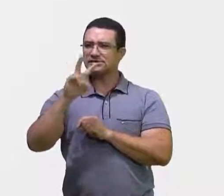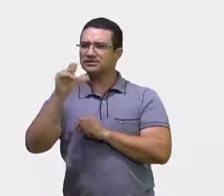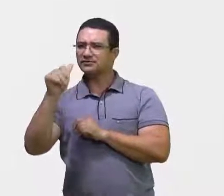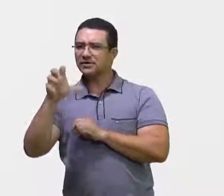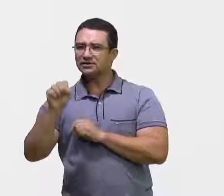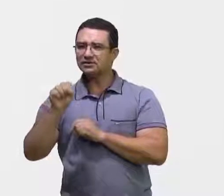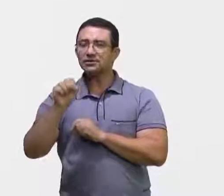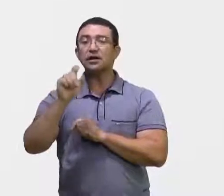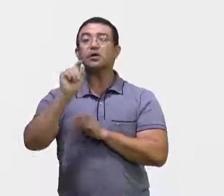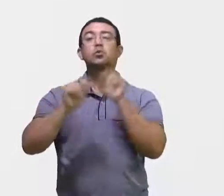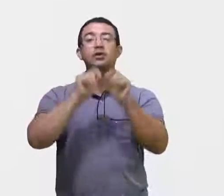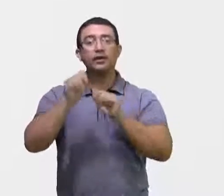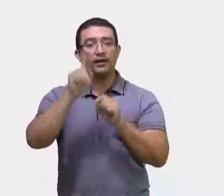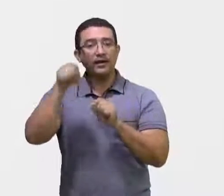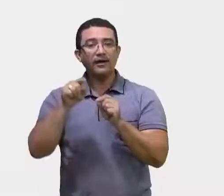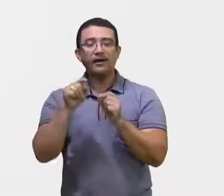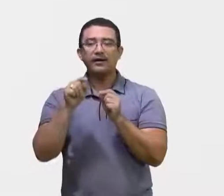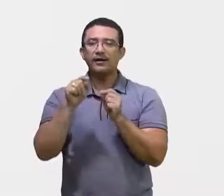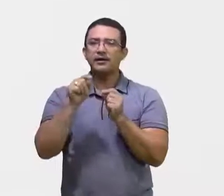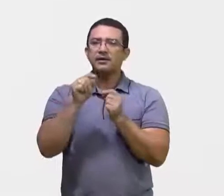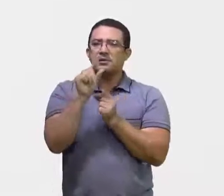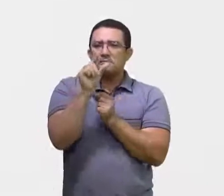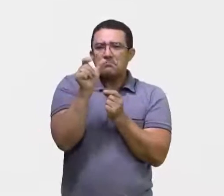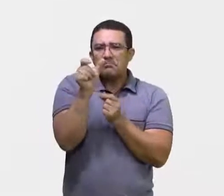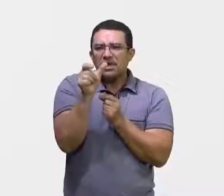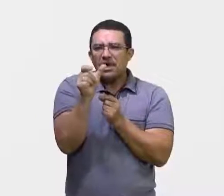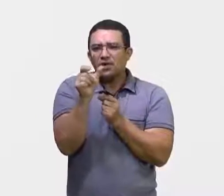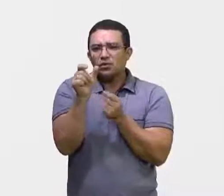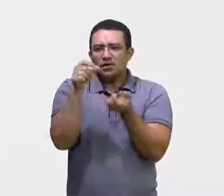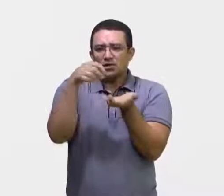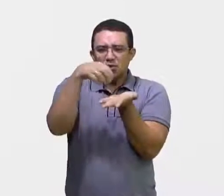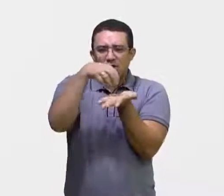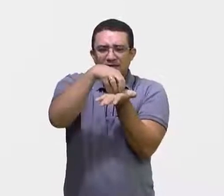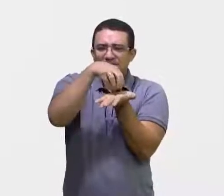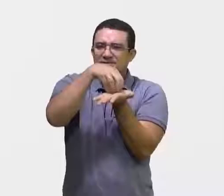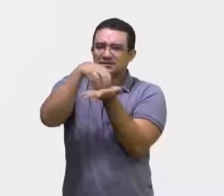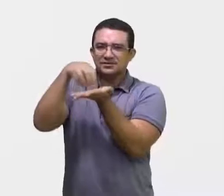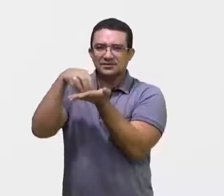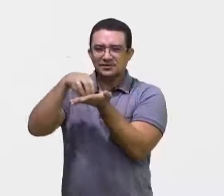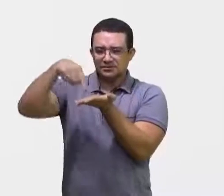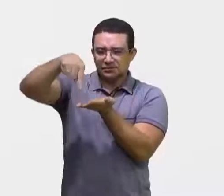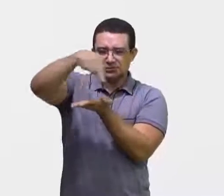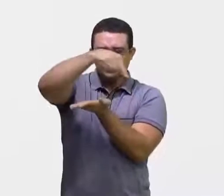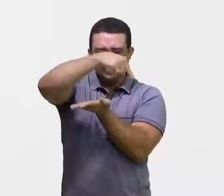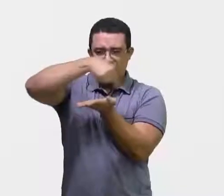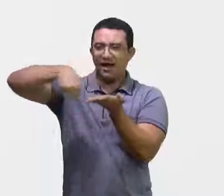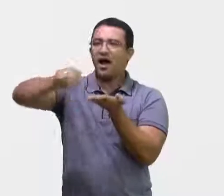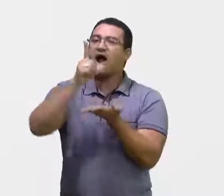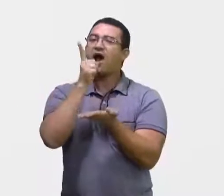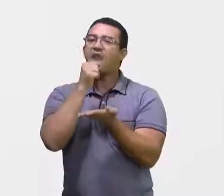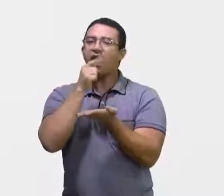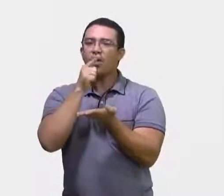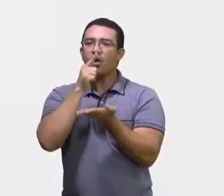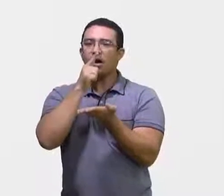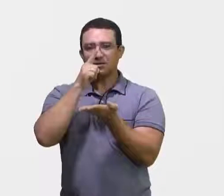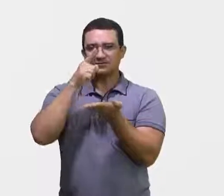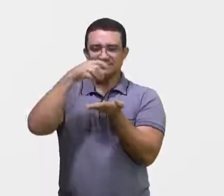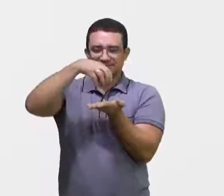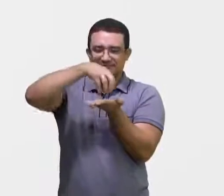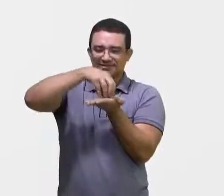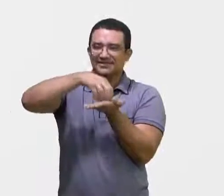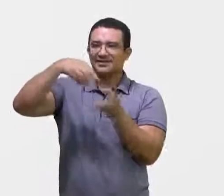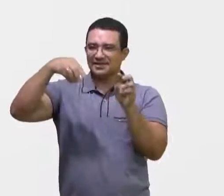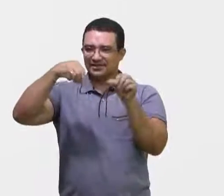são arquipélagos. Quem não lembra do conceito de arquipélago, né, é um conjunto de ilhas. Então você vai ver